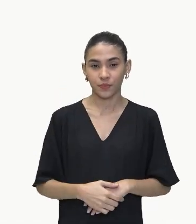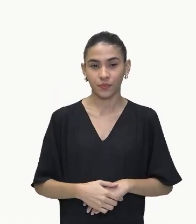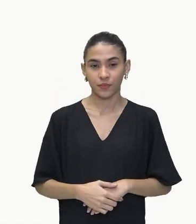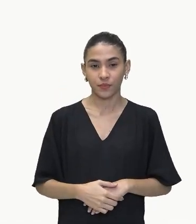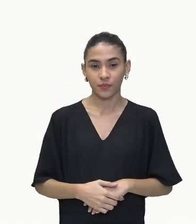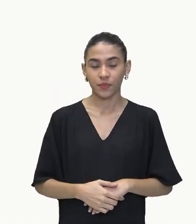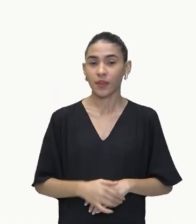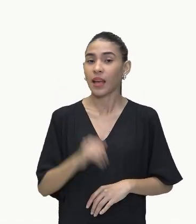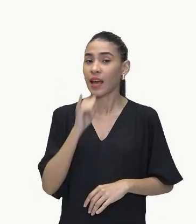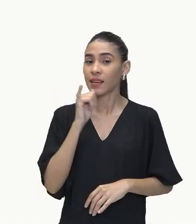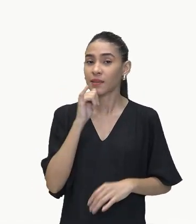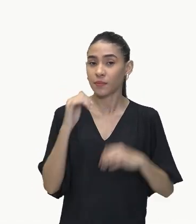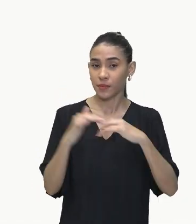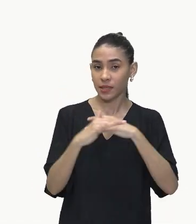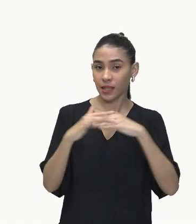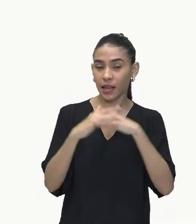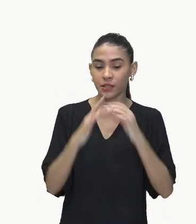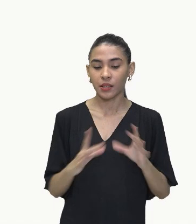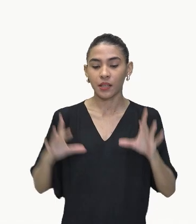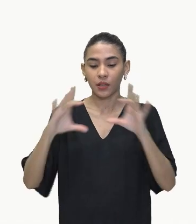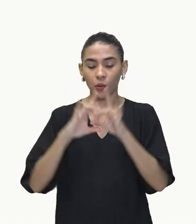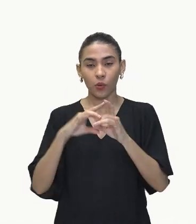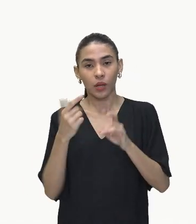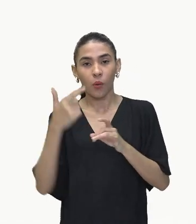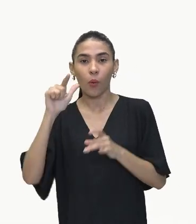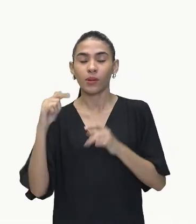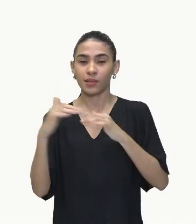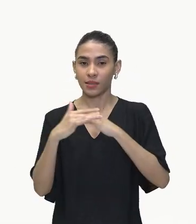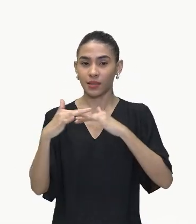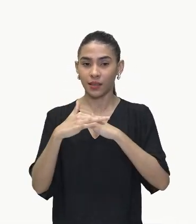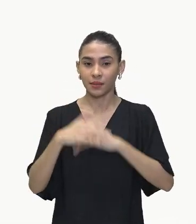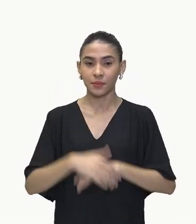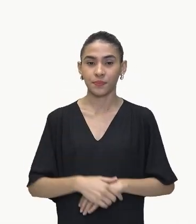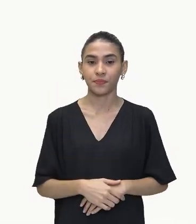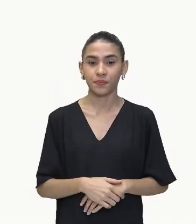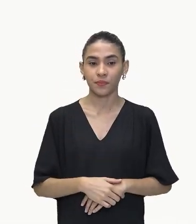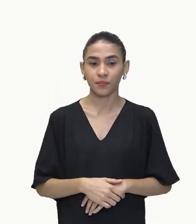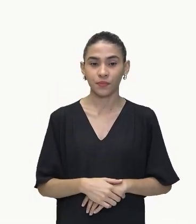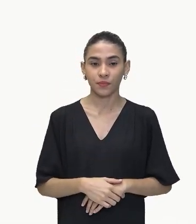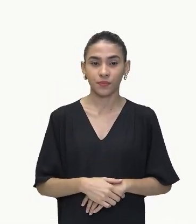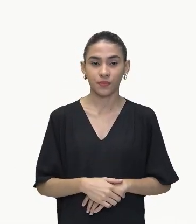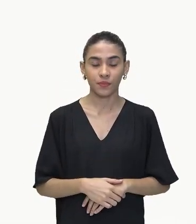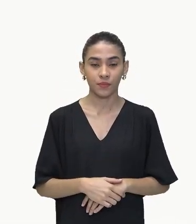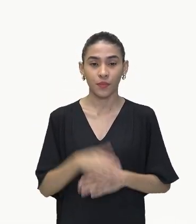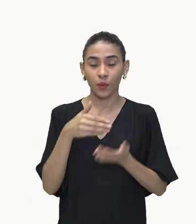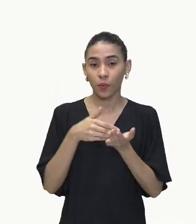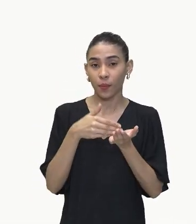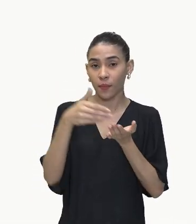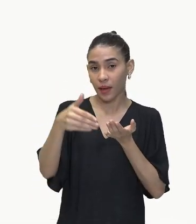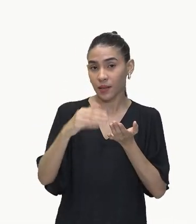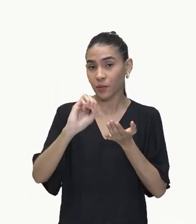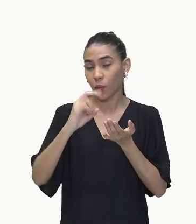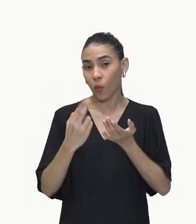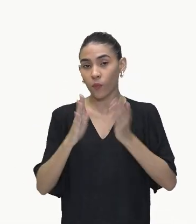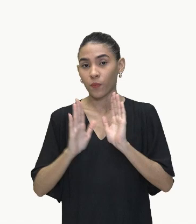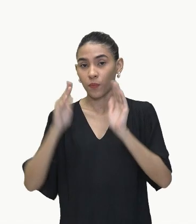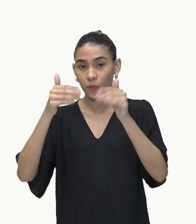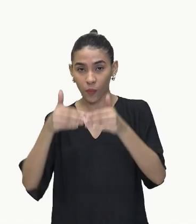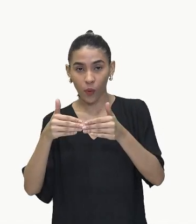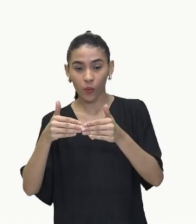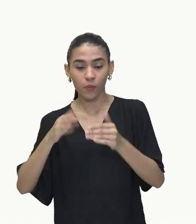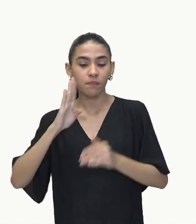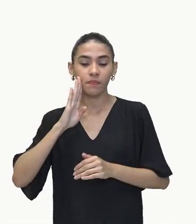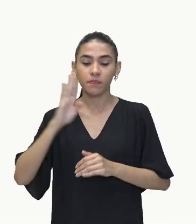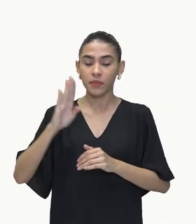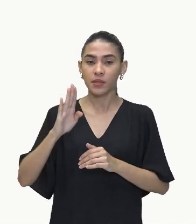periferia de uma cidade se encontra com a periferia da outra, sendo que o início ou o foco ou o ponto